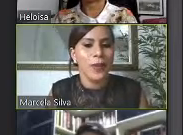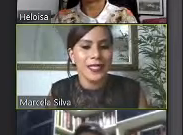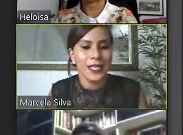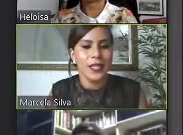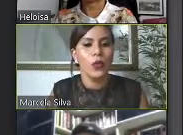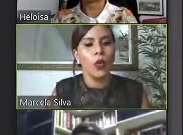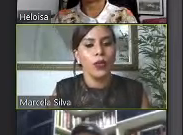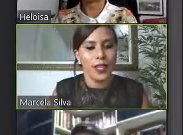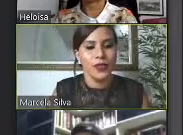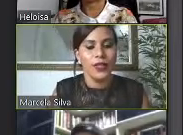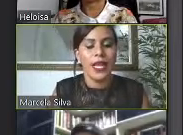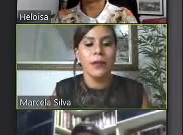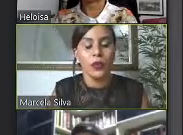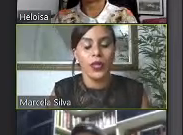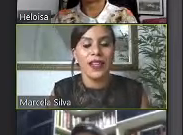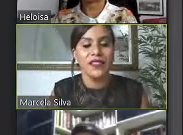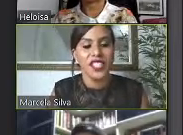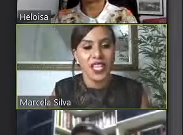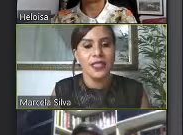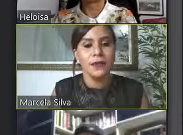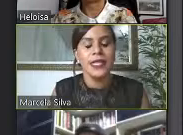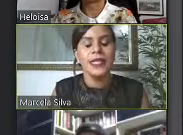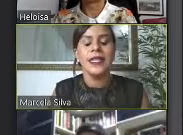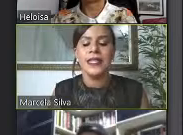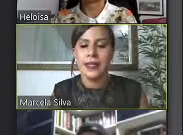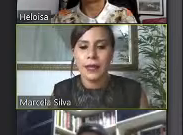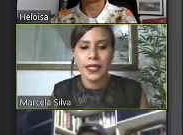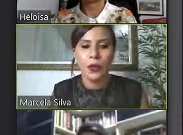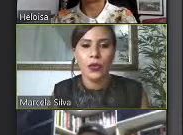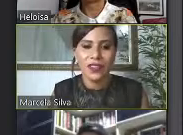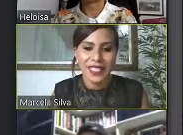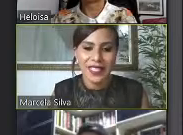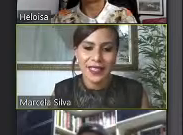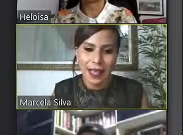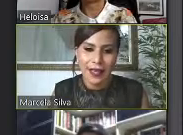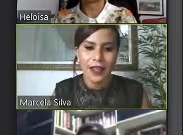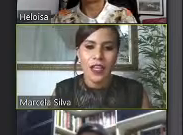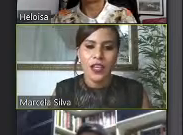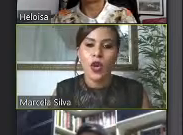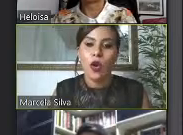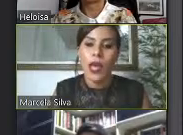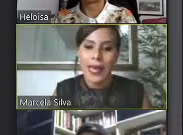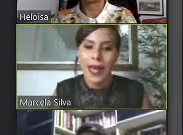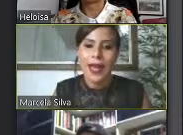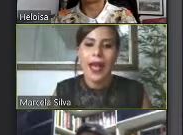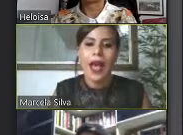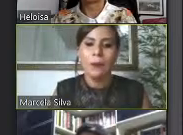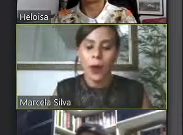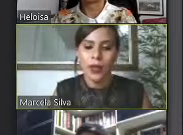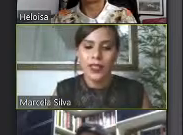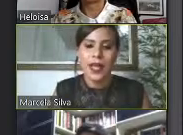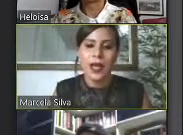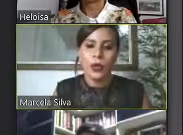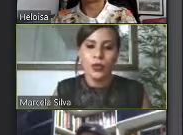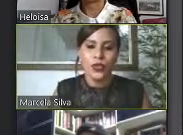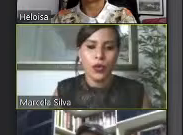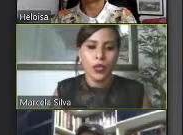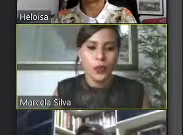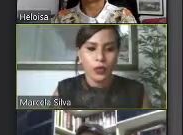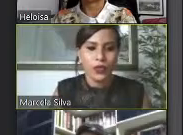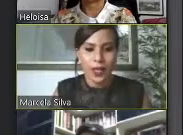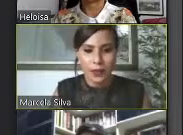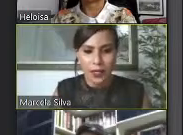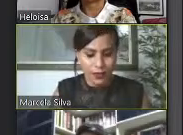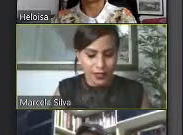Universidade de Brasília no contexto da abertura da 20ª Semana Universitária, que ocorrerá após os